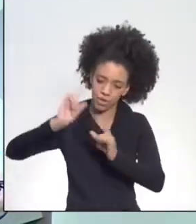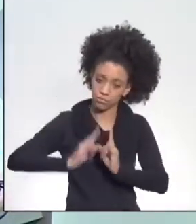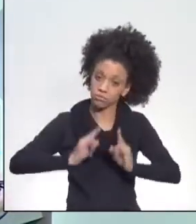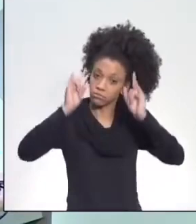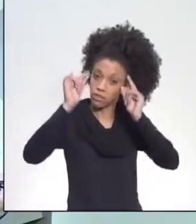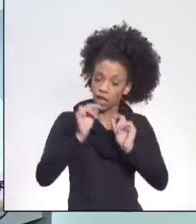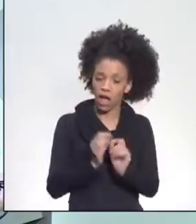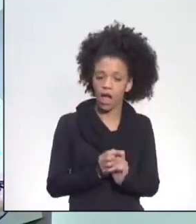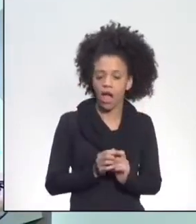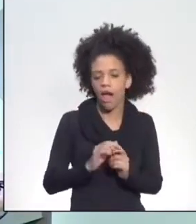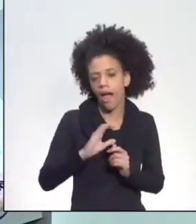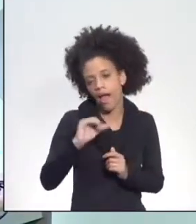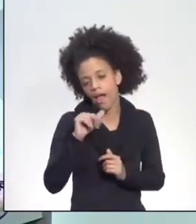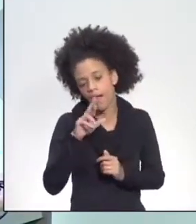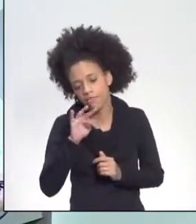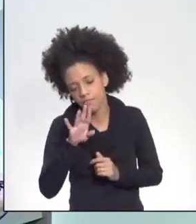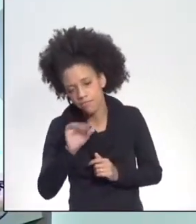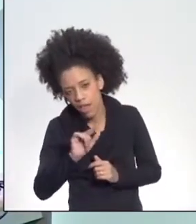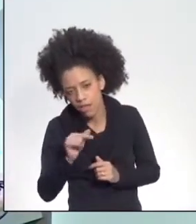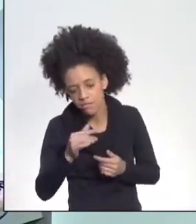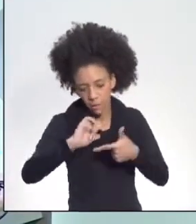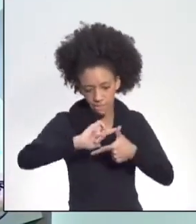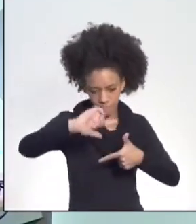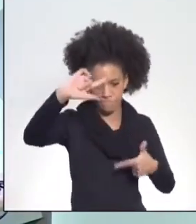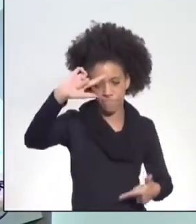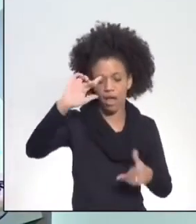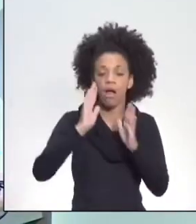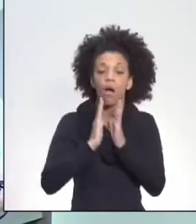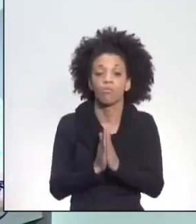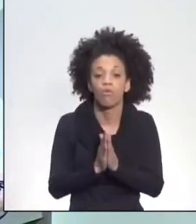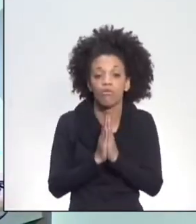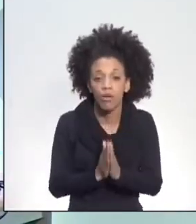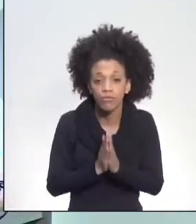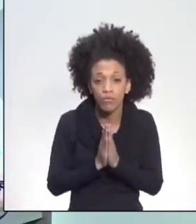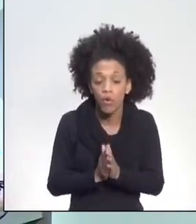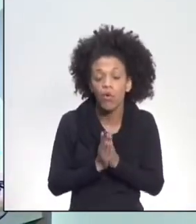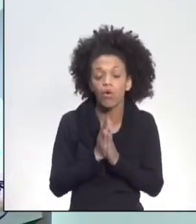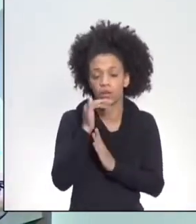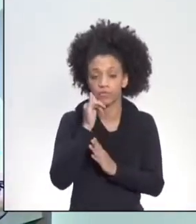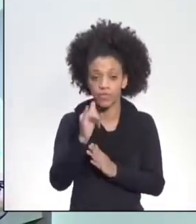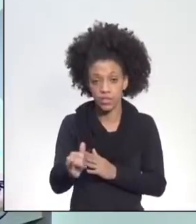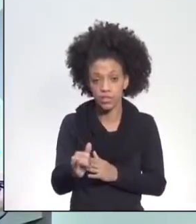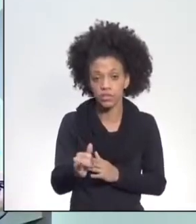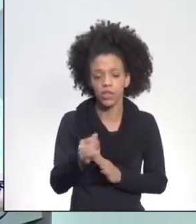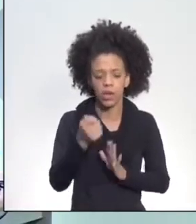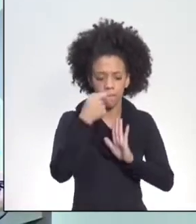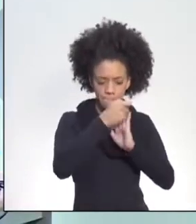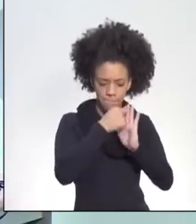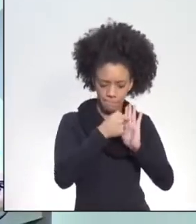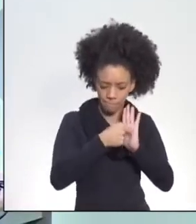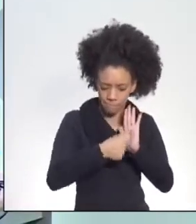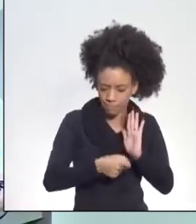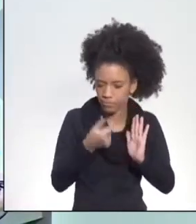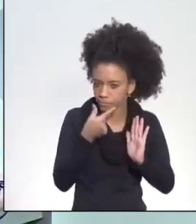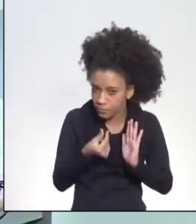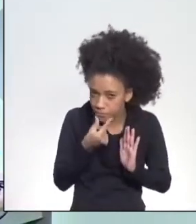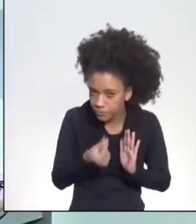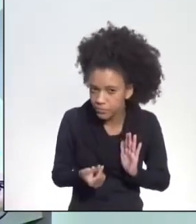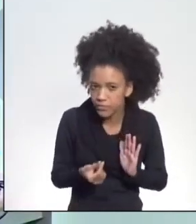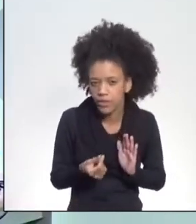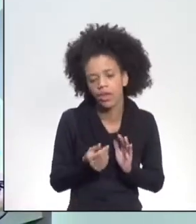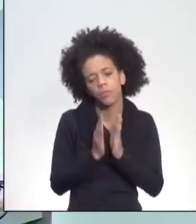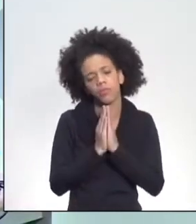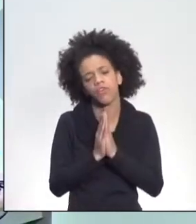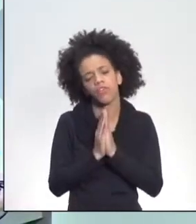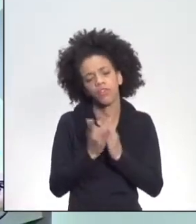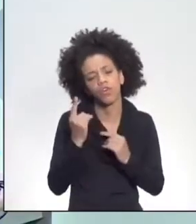cartazes, placas, pedindo, né, por favor, senhores grafiteiros e pichadores, né, não grafitem este prédio,